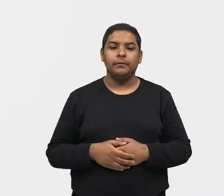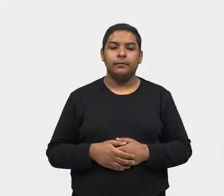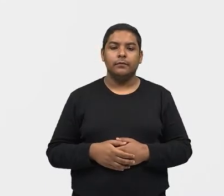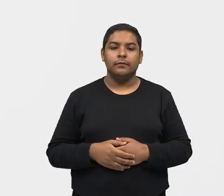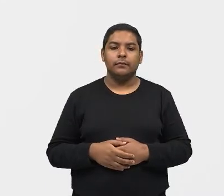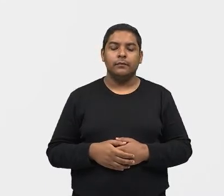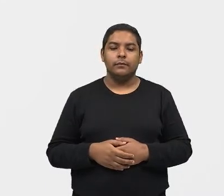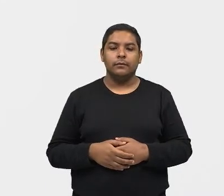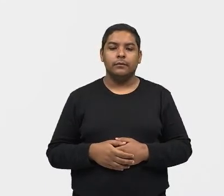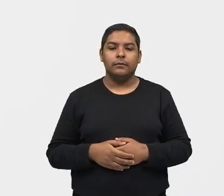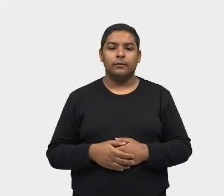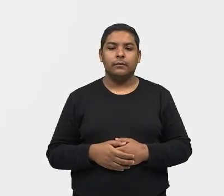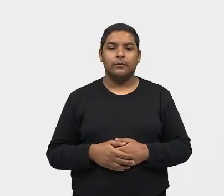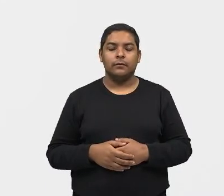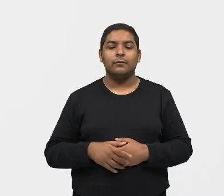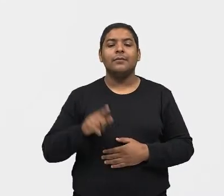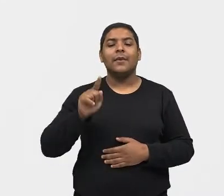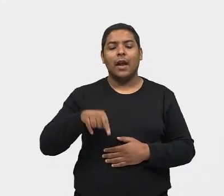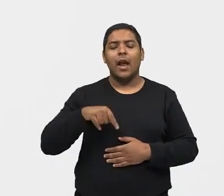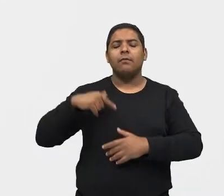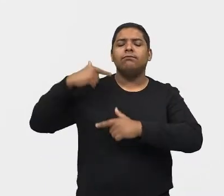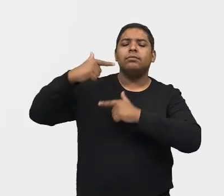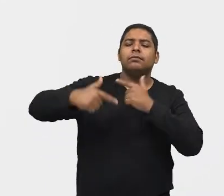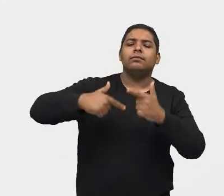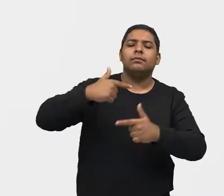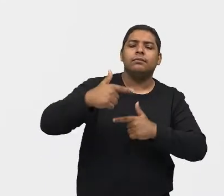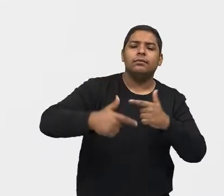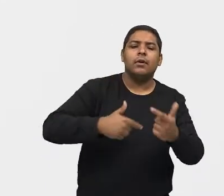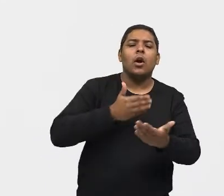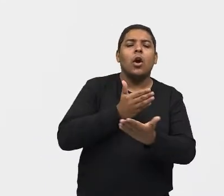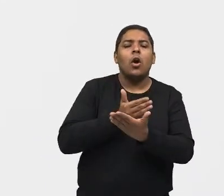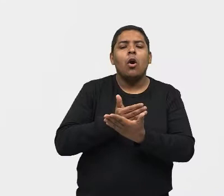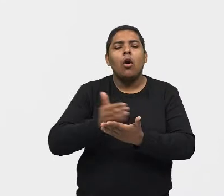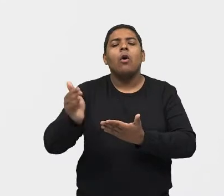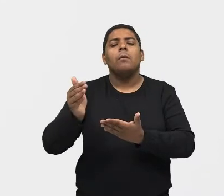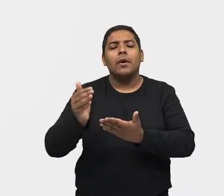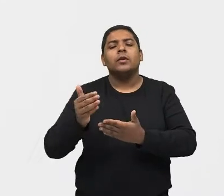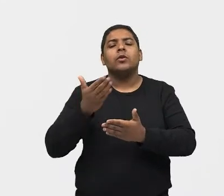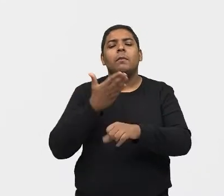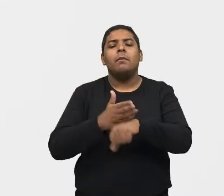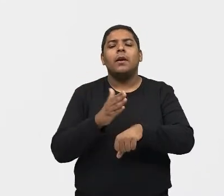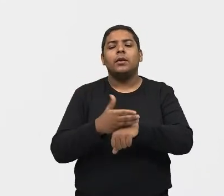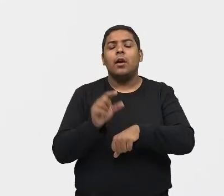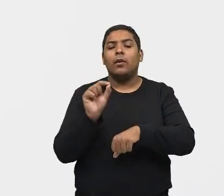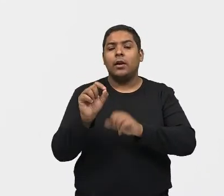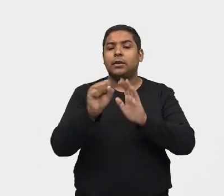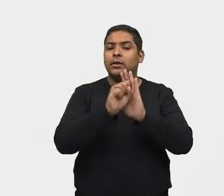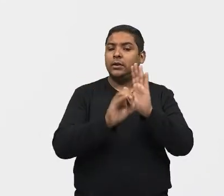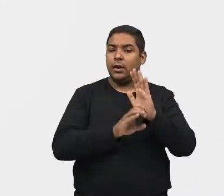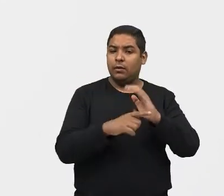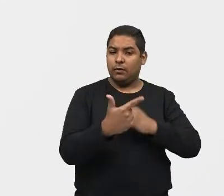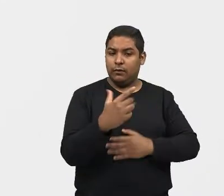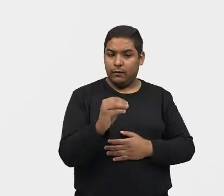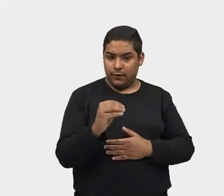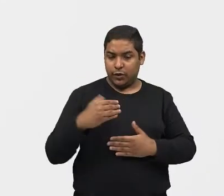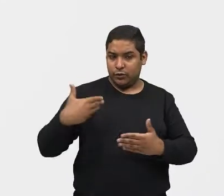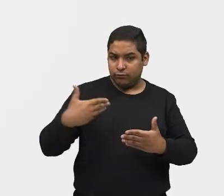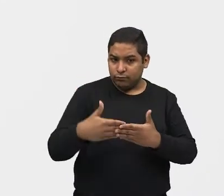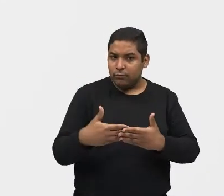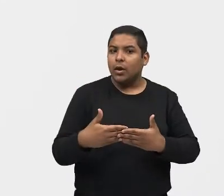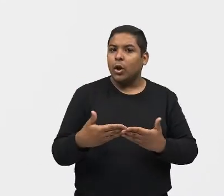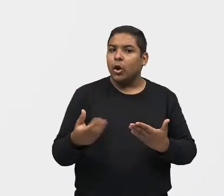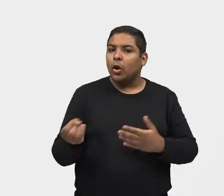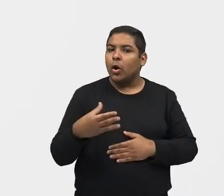gafieira é uma herança do machixe, começou a ser praticado a partir do século XX, recente, não é verdade?